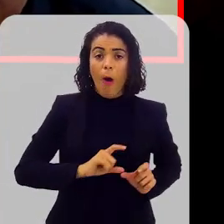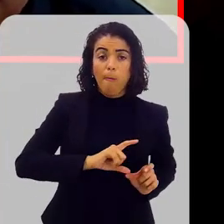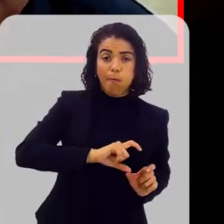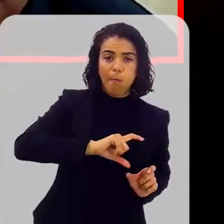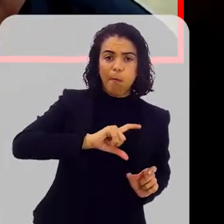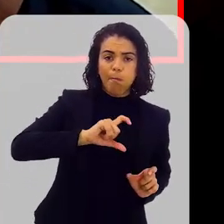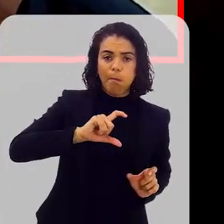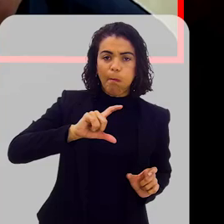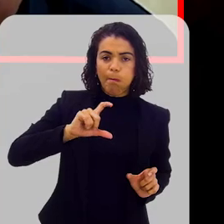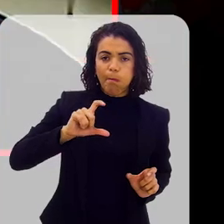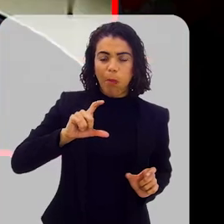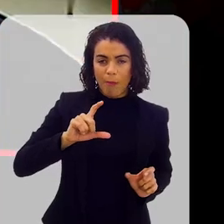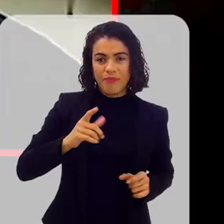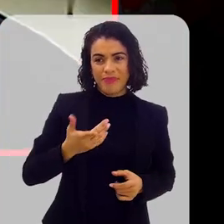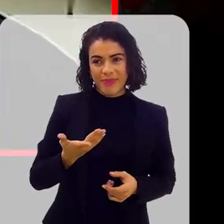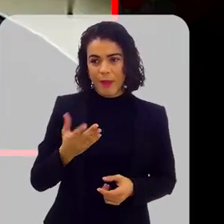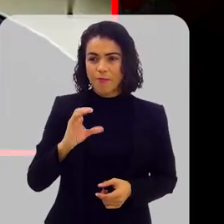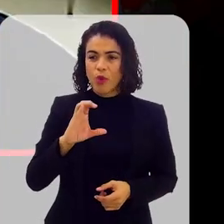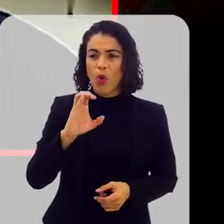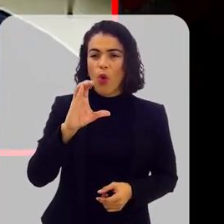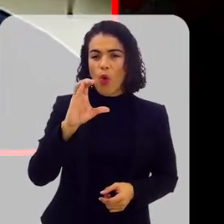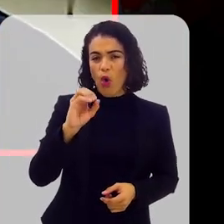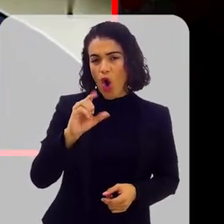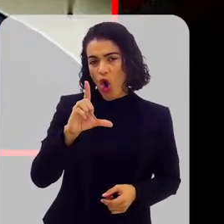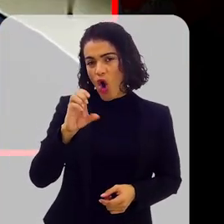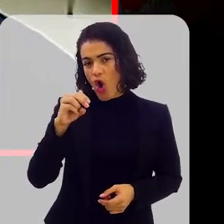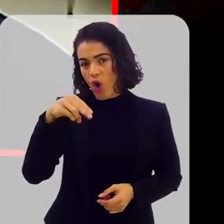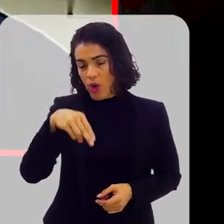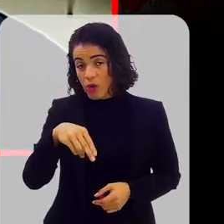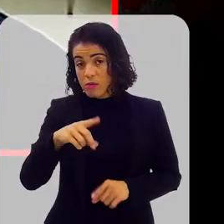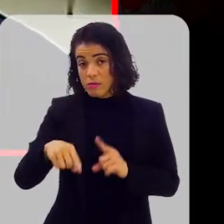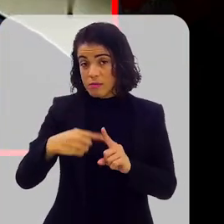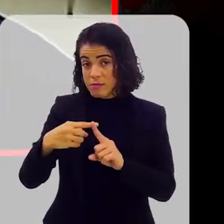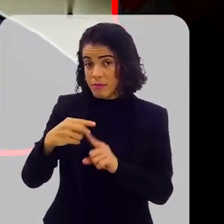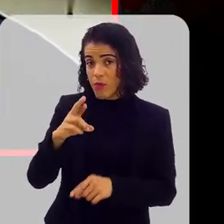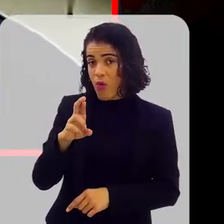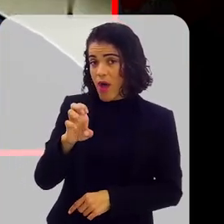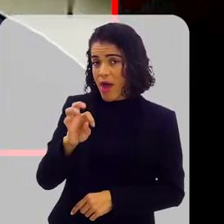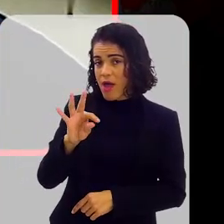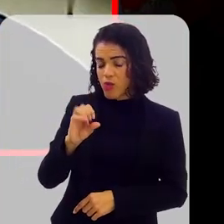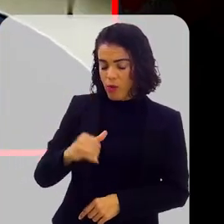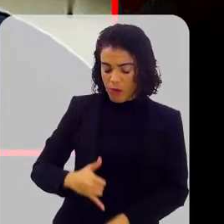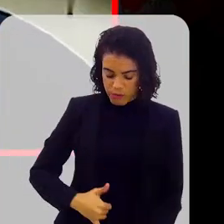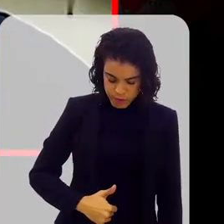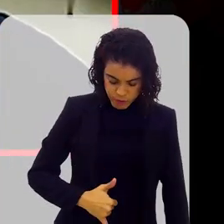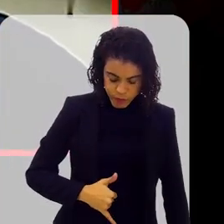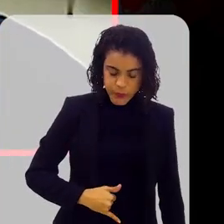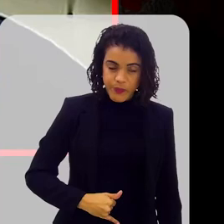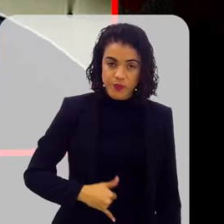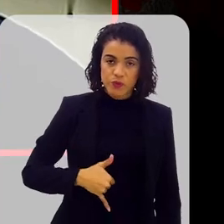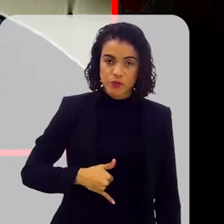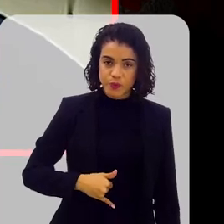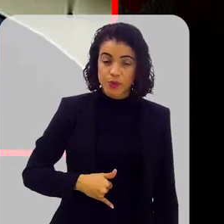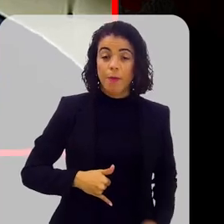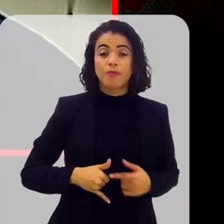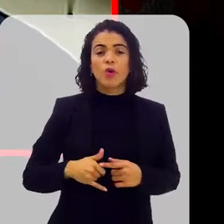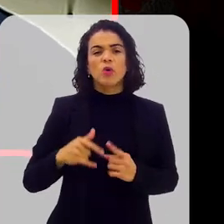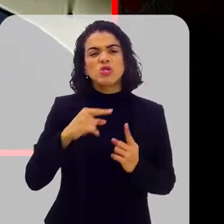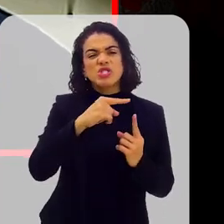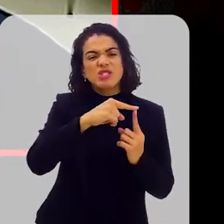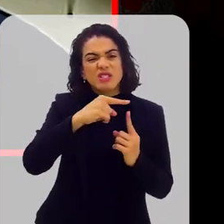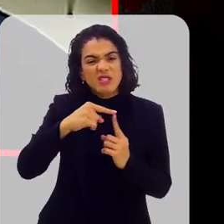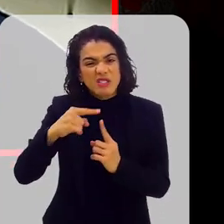grosso, que é o que a gente chama de cólon, e o reto também, incluído nessa designação de intestino